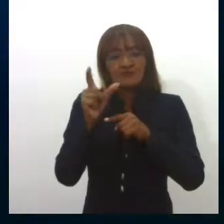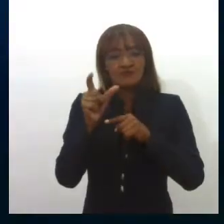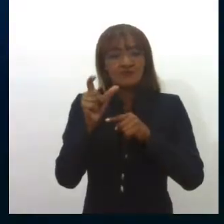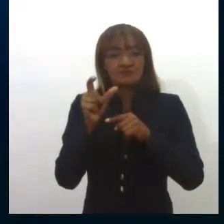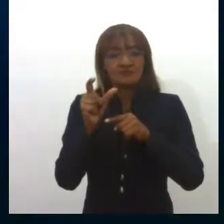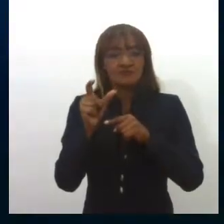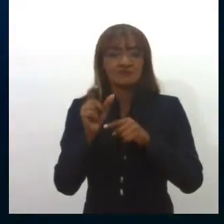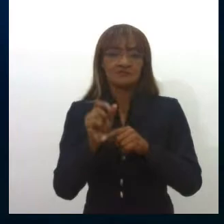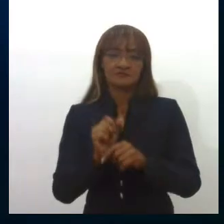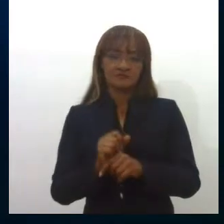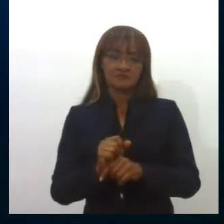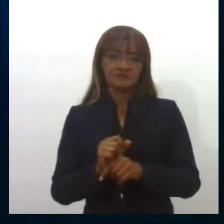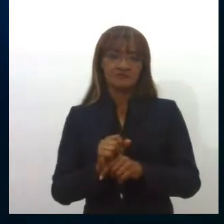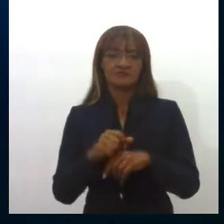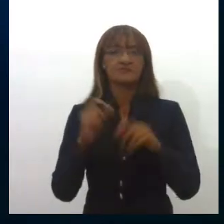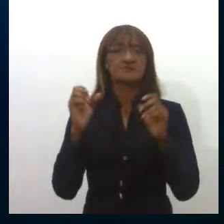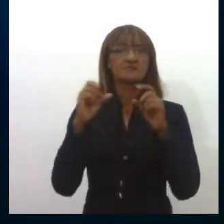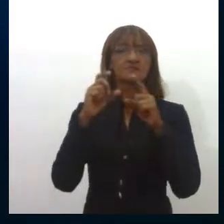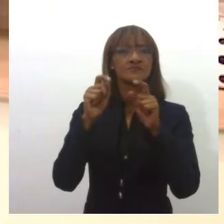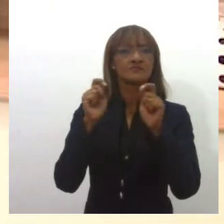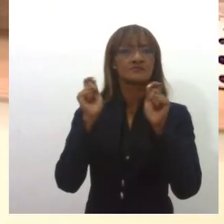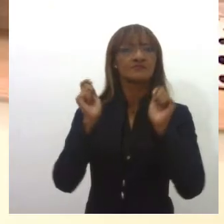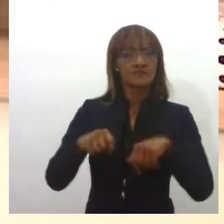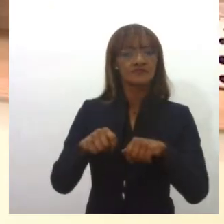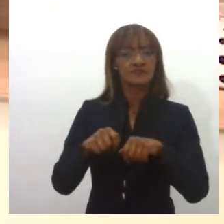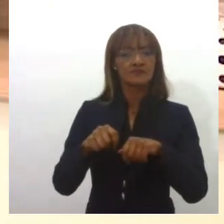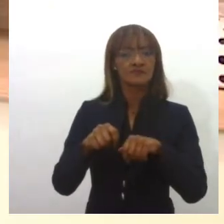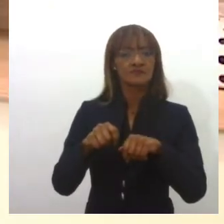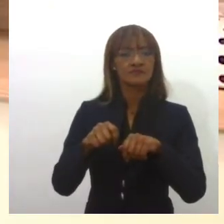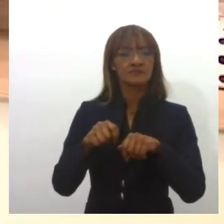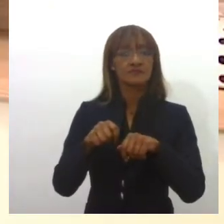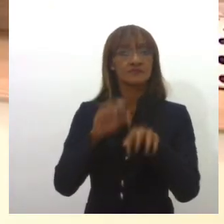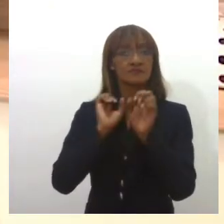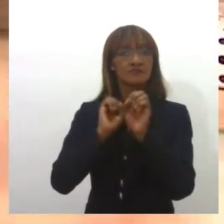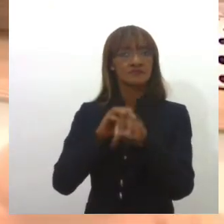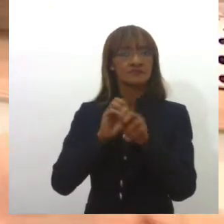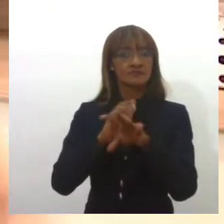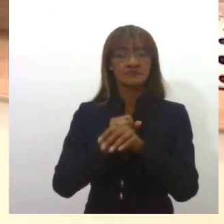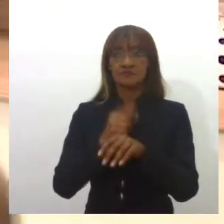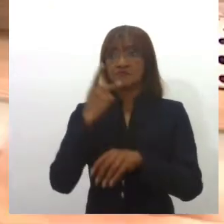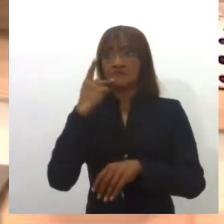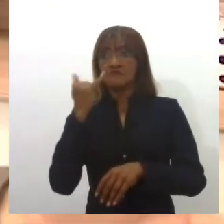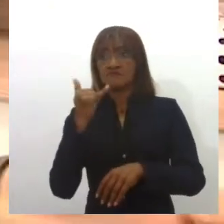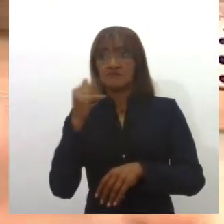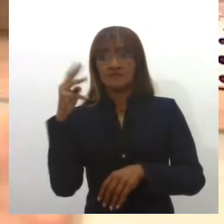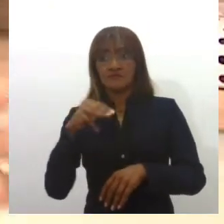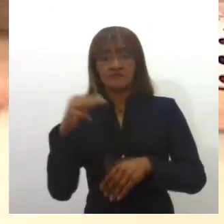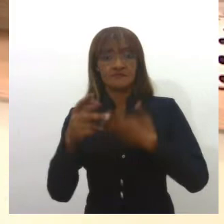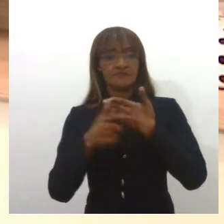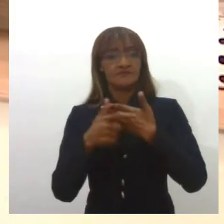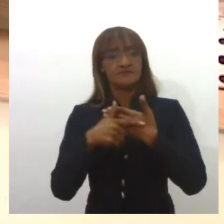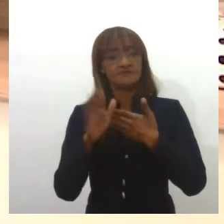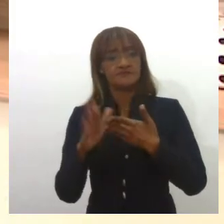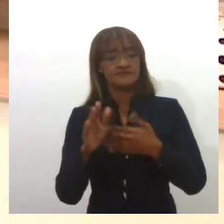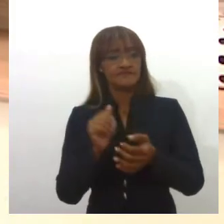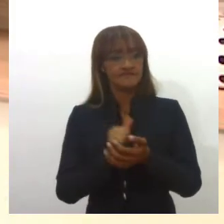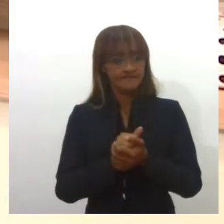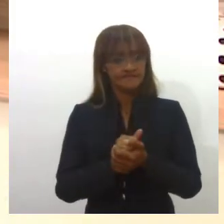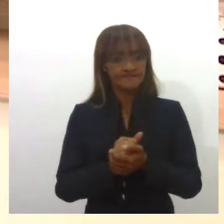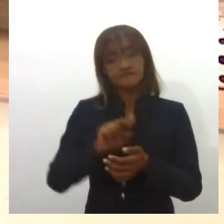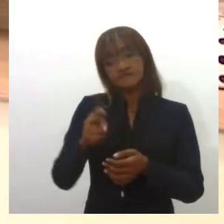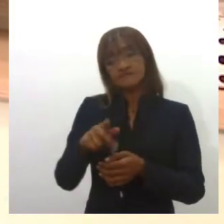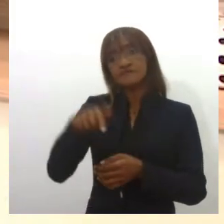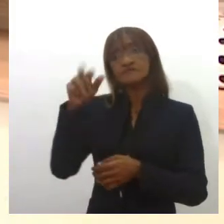disparo. O poder do exemplo. A tarefa do pai e da mãe, ou de quem cria, porque nem sempre é o pai e a mãe, é de